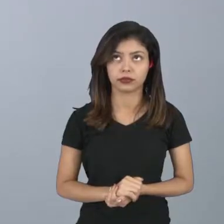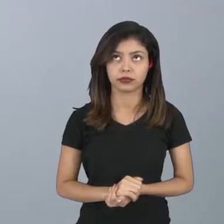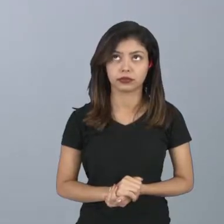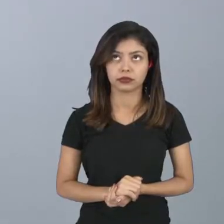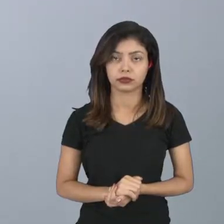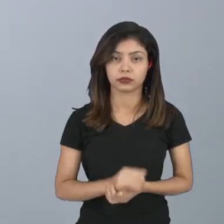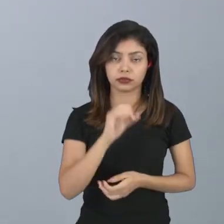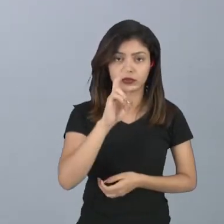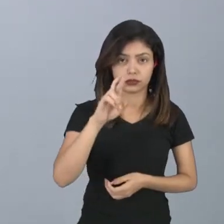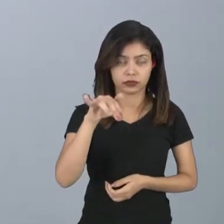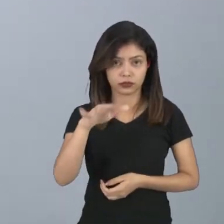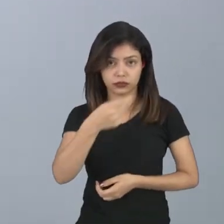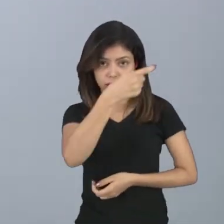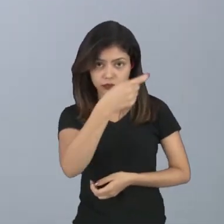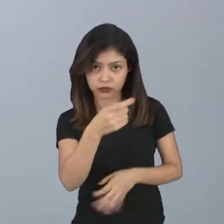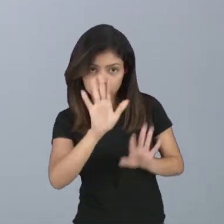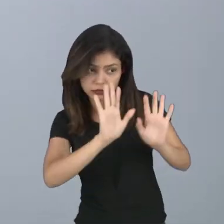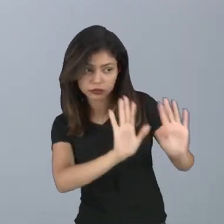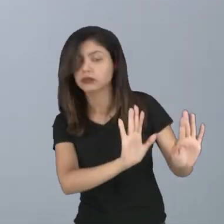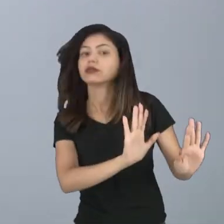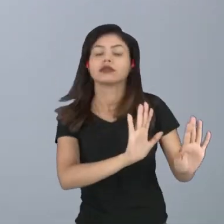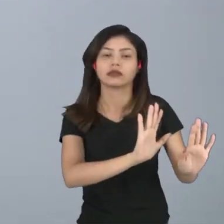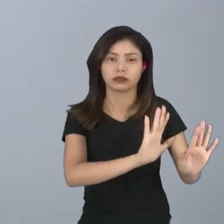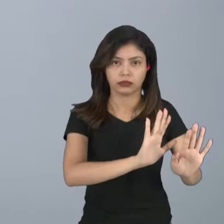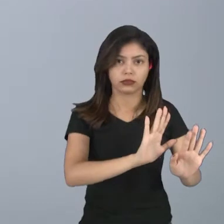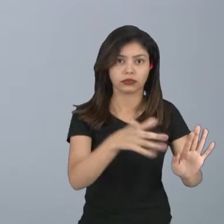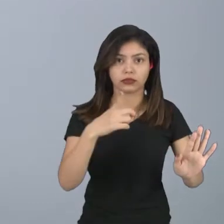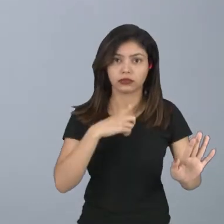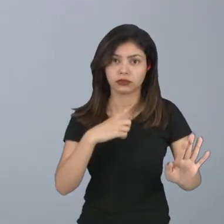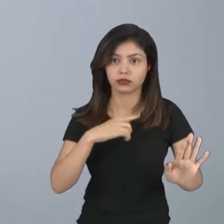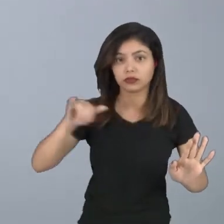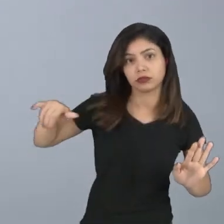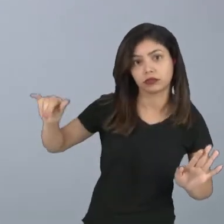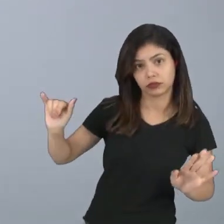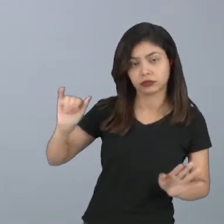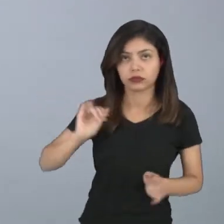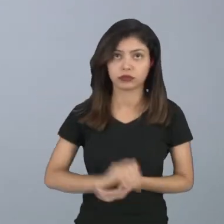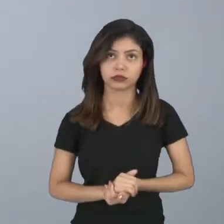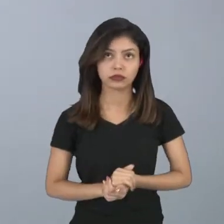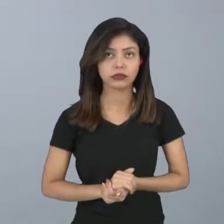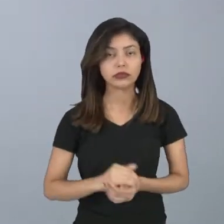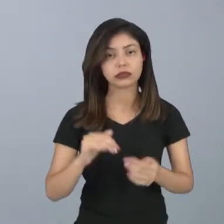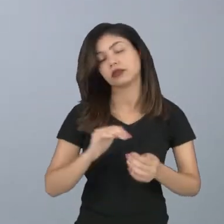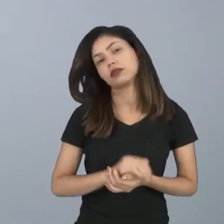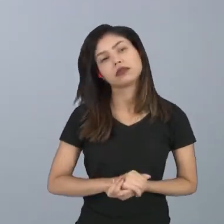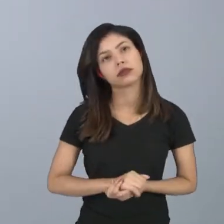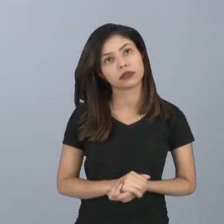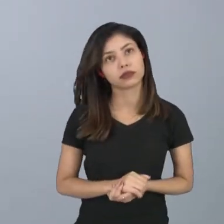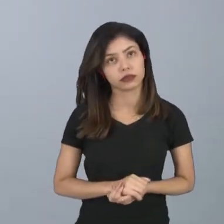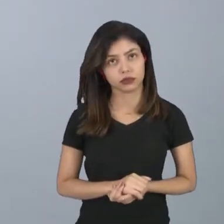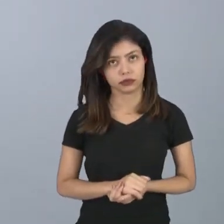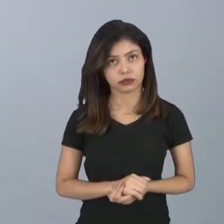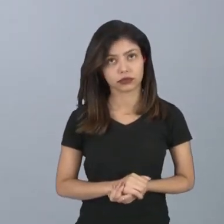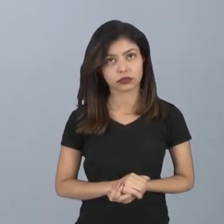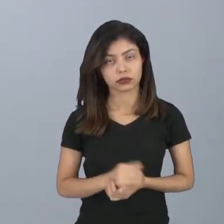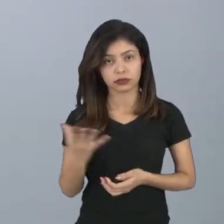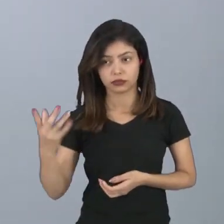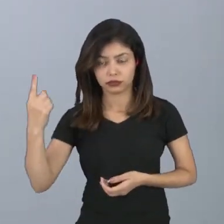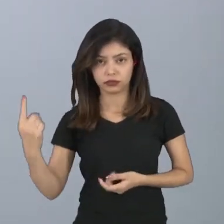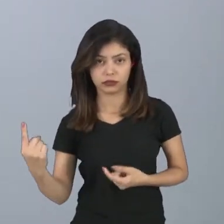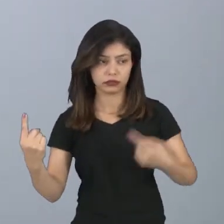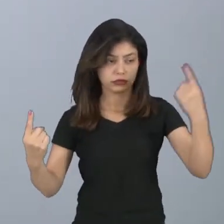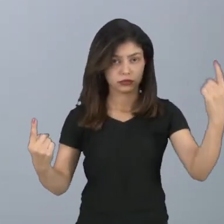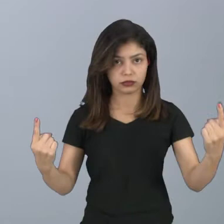um organismo X, e aí eu tenho um organismo Y. Eu quero pegar